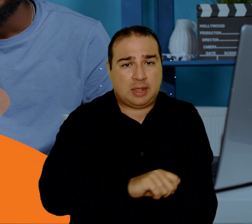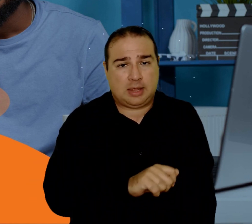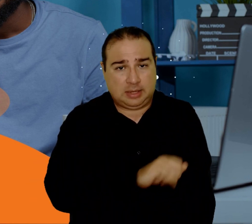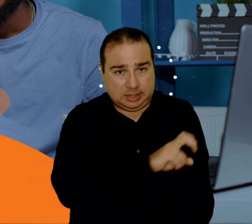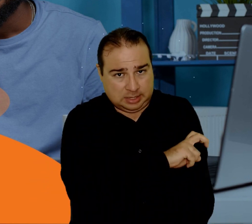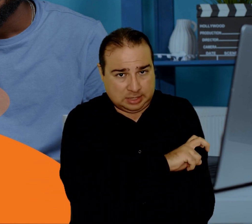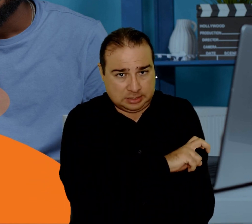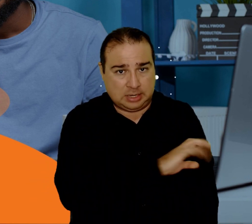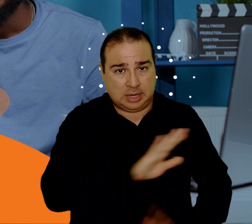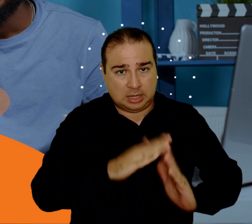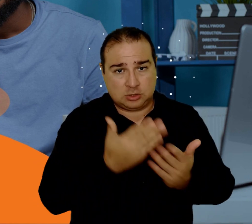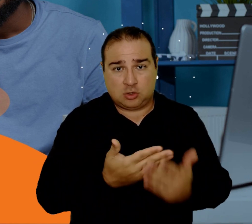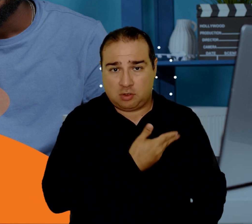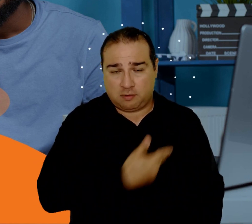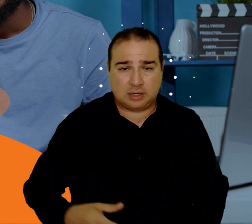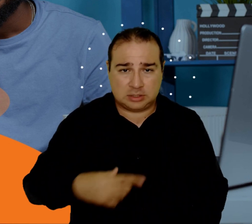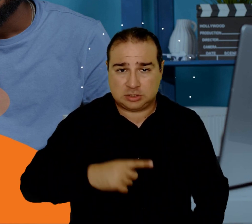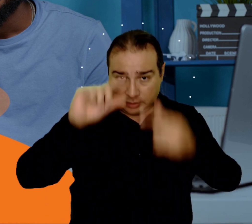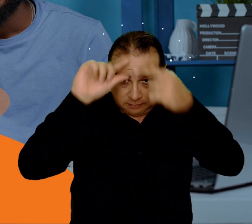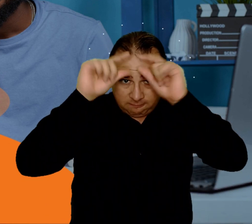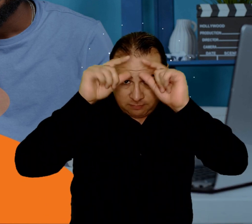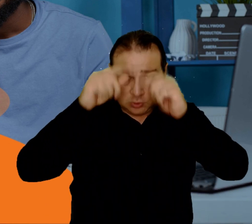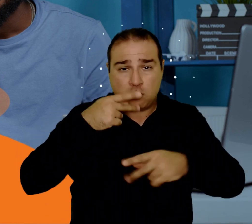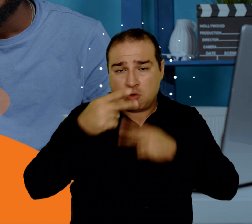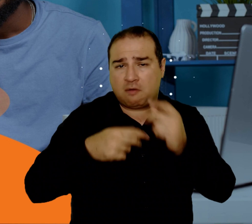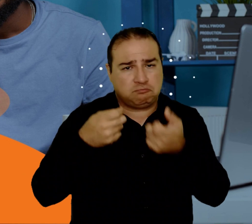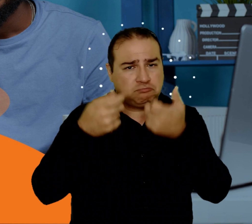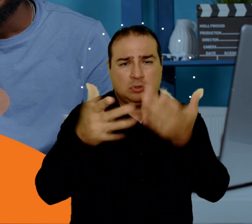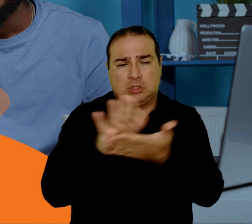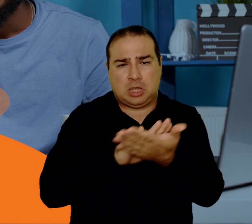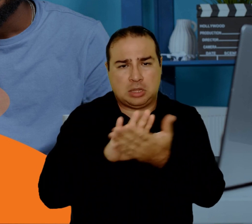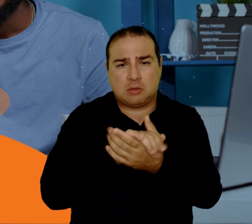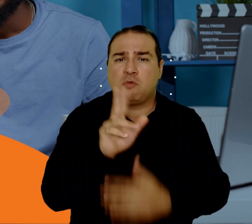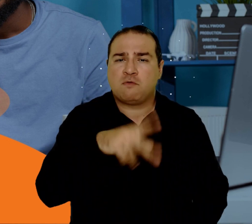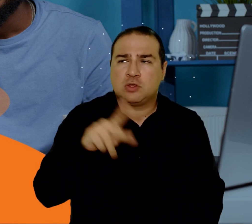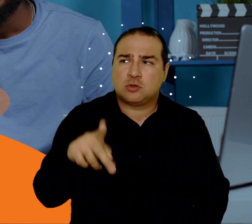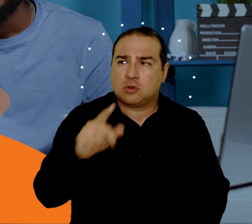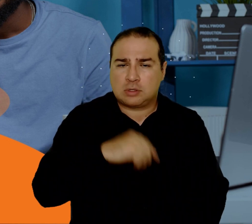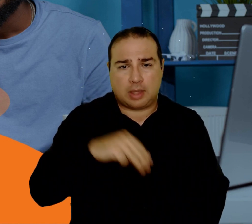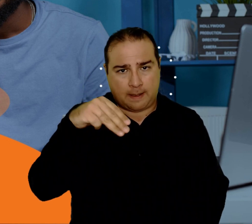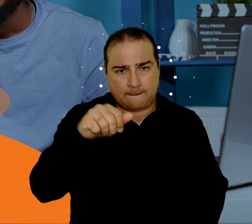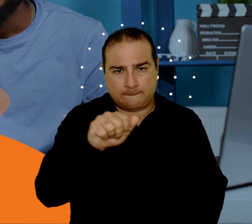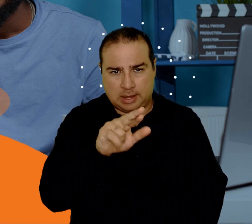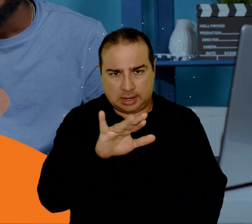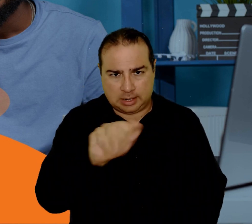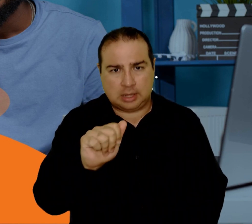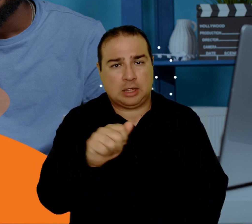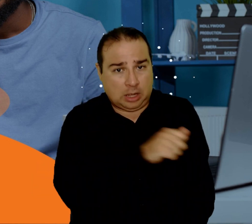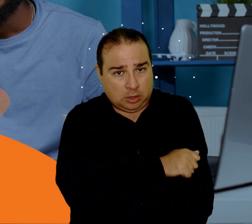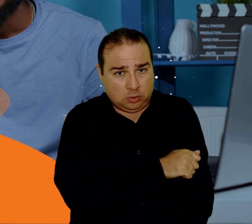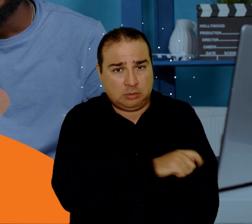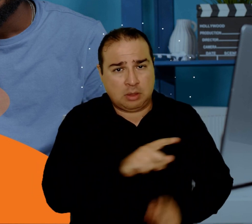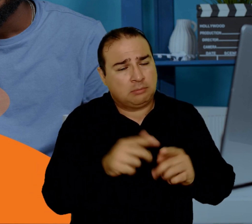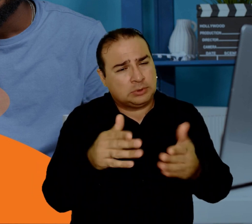escola pública e ela tinha um transtorno importante, nunca tinha falado. Os professores da Maria, que eram